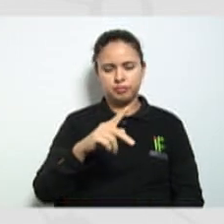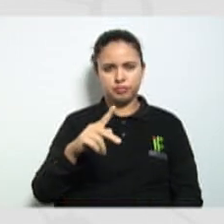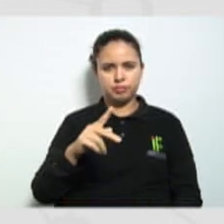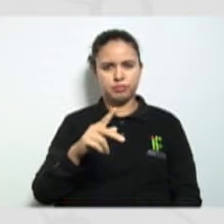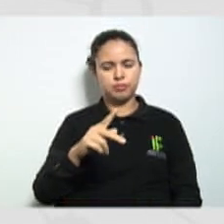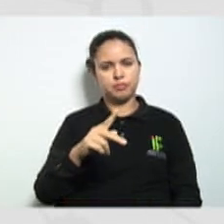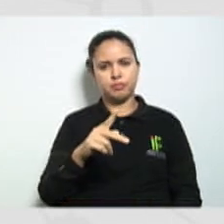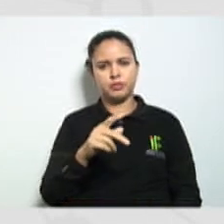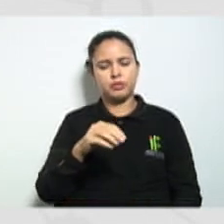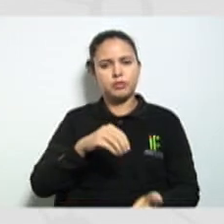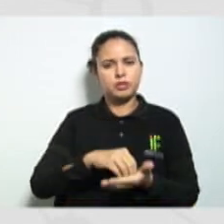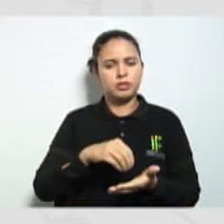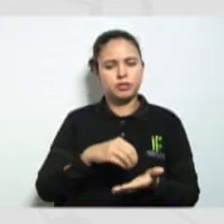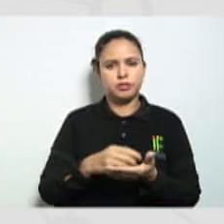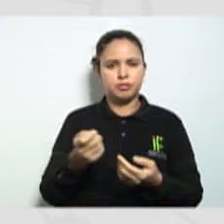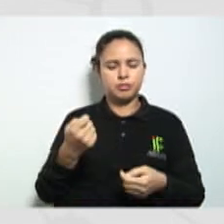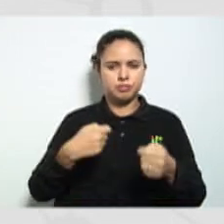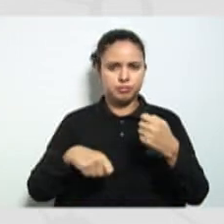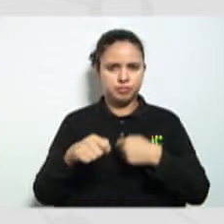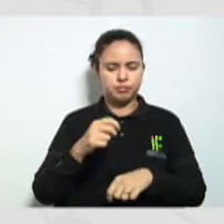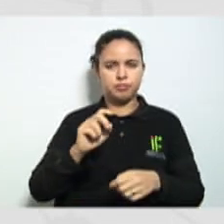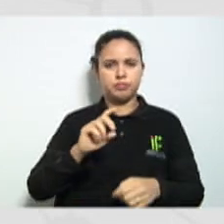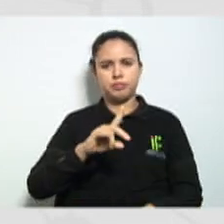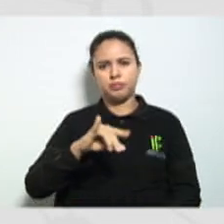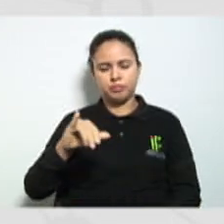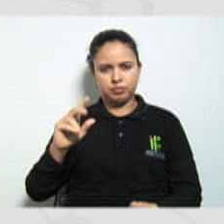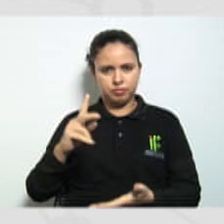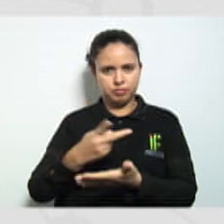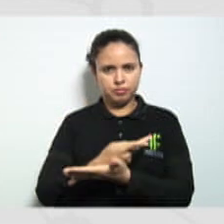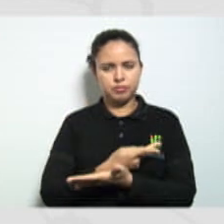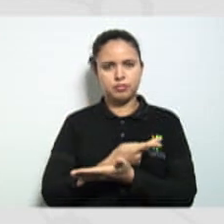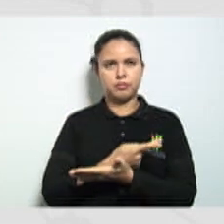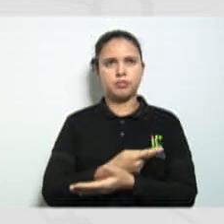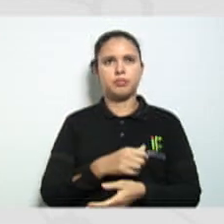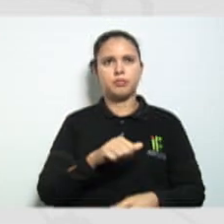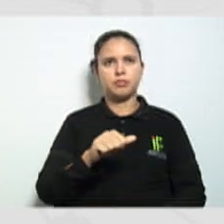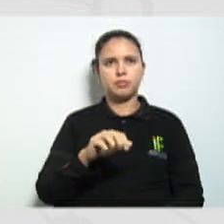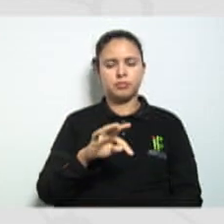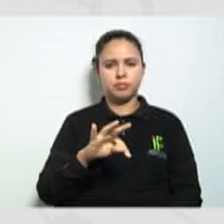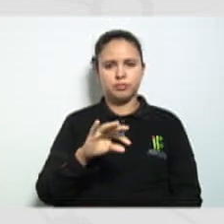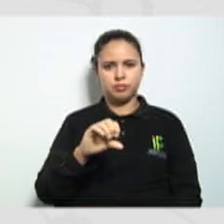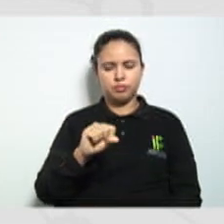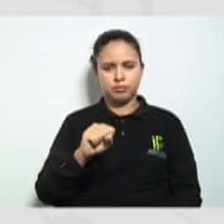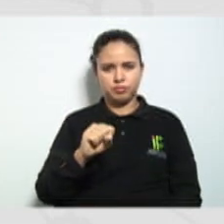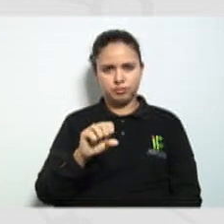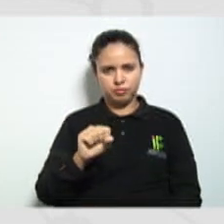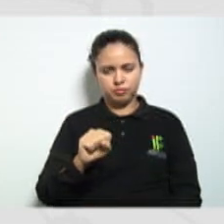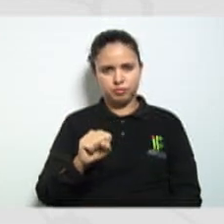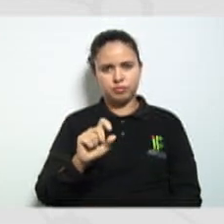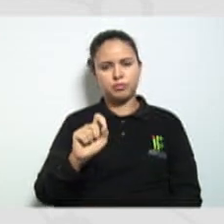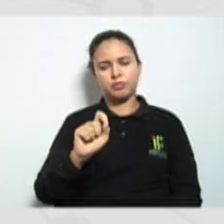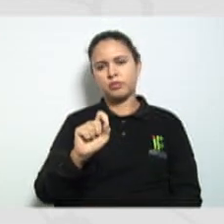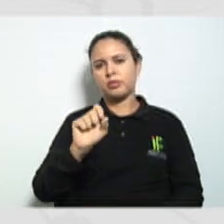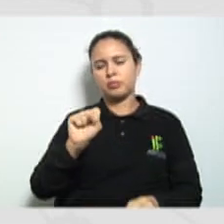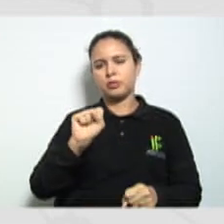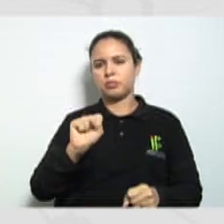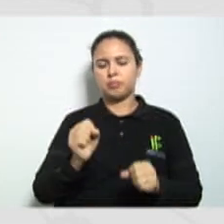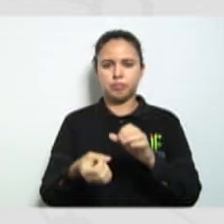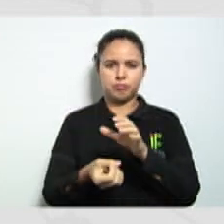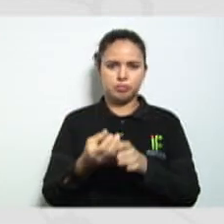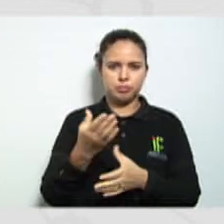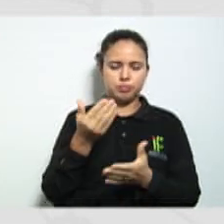administrada, o que vai acontecer? Os atos cooperativos podem gerar perdas, ou